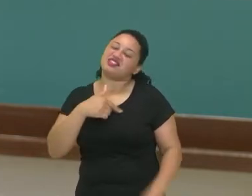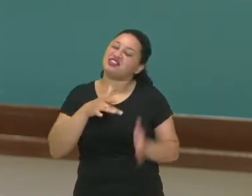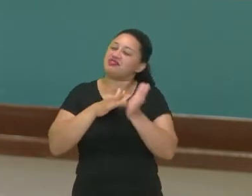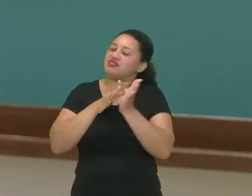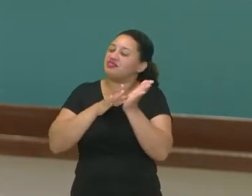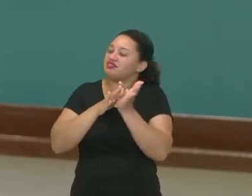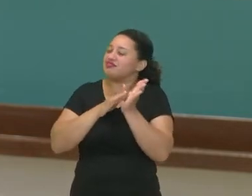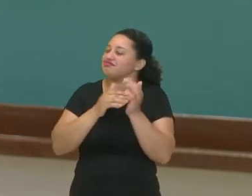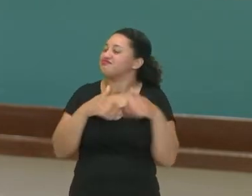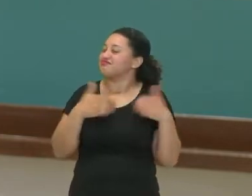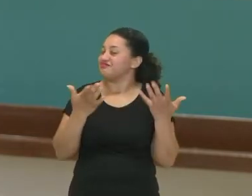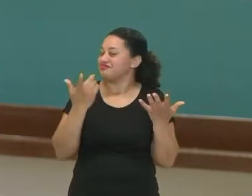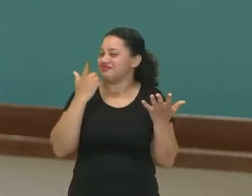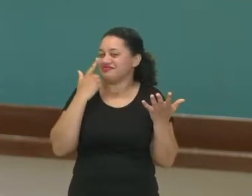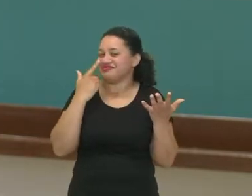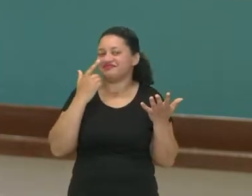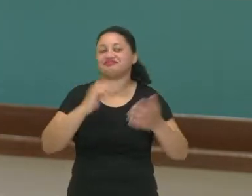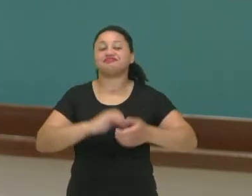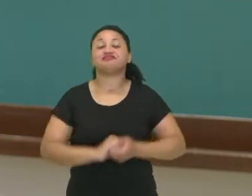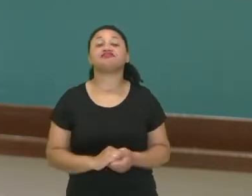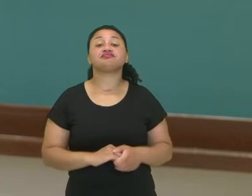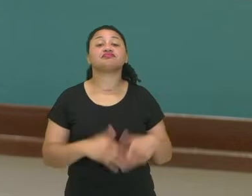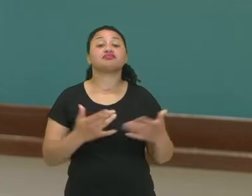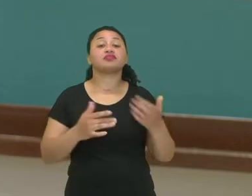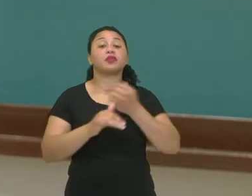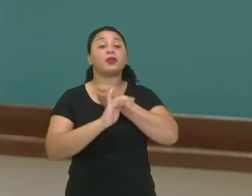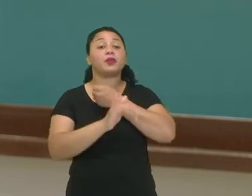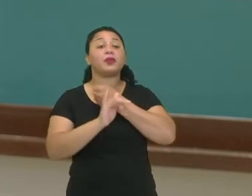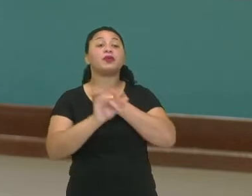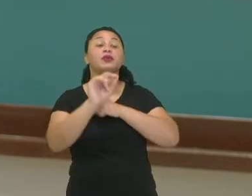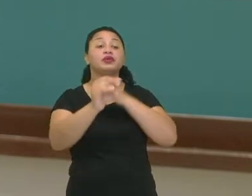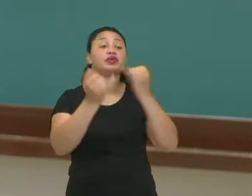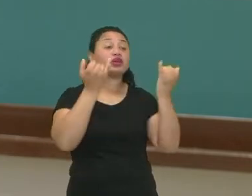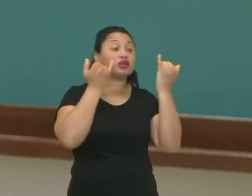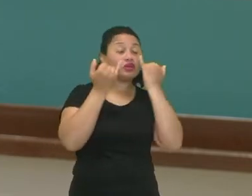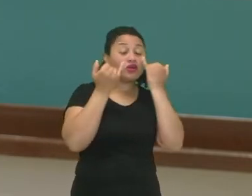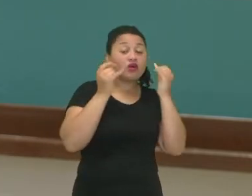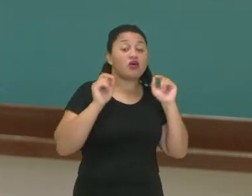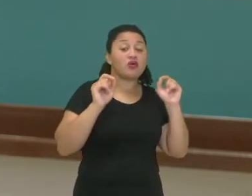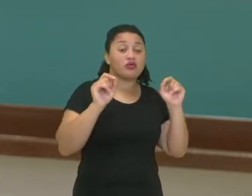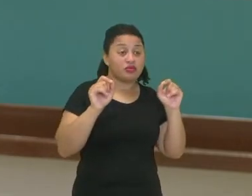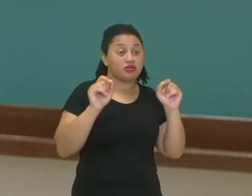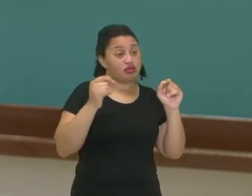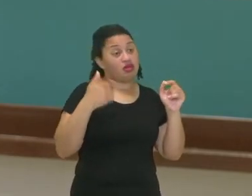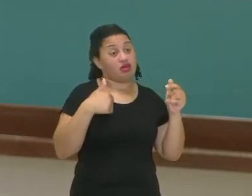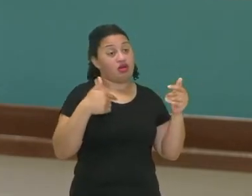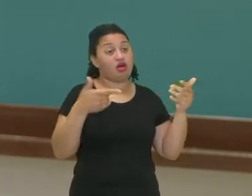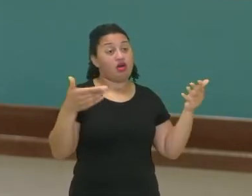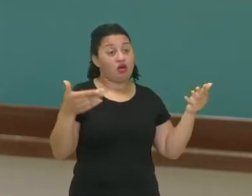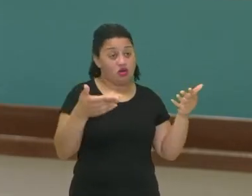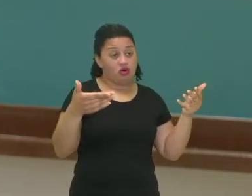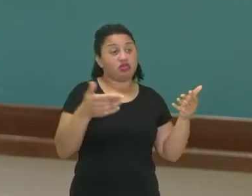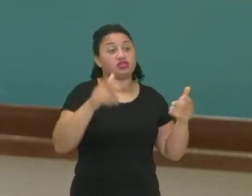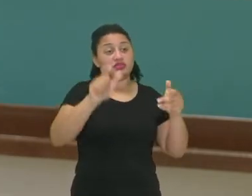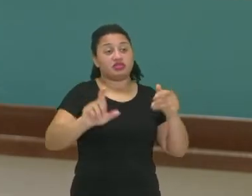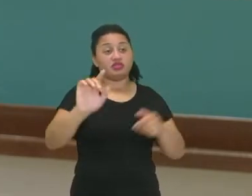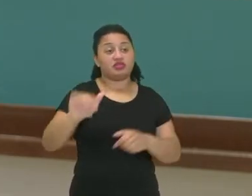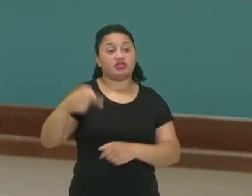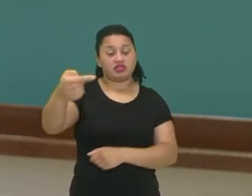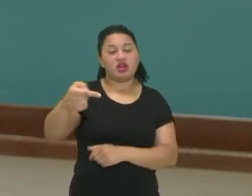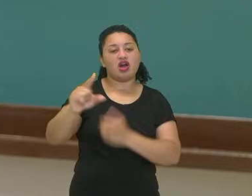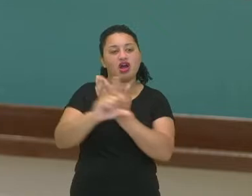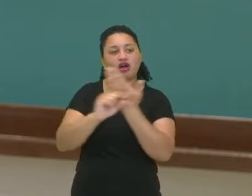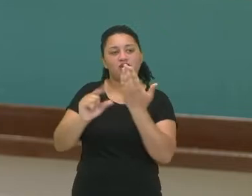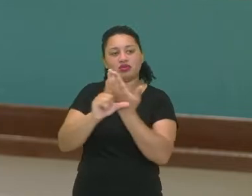sabe. Então lá, vamos ler a crônica A Informação Veste Hoje o Homem de Amanhã, de Carlos